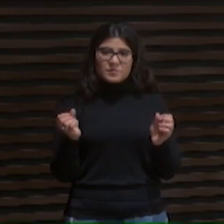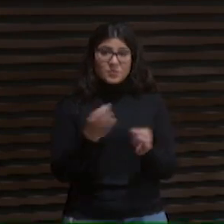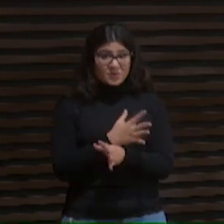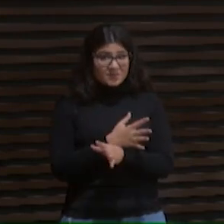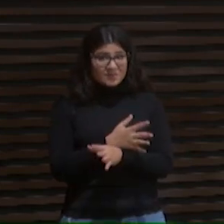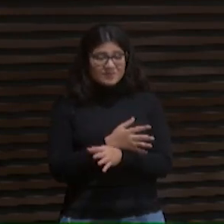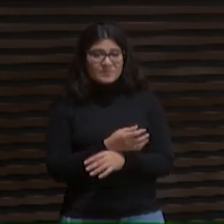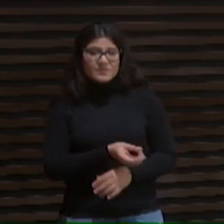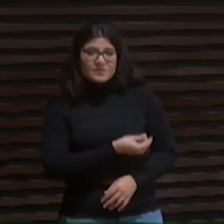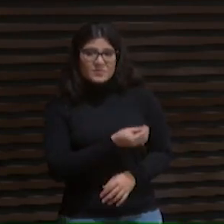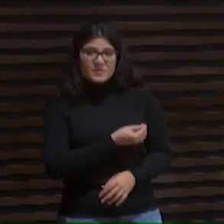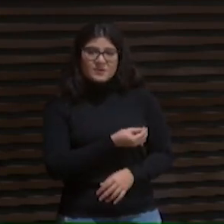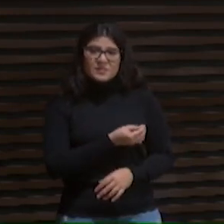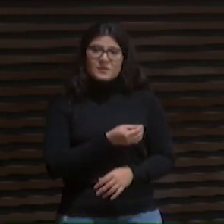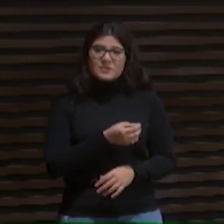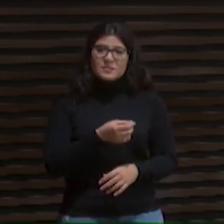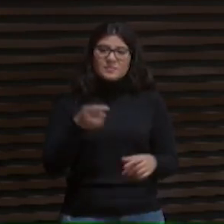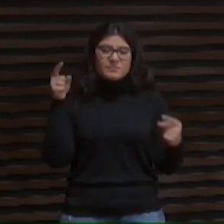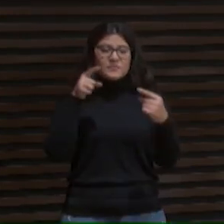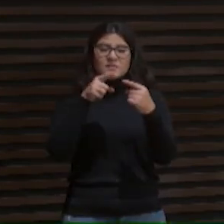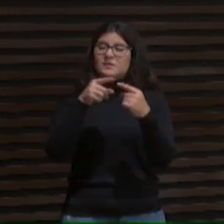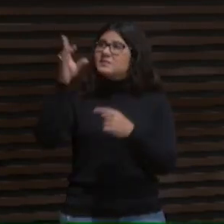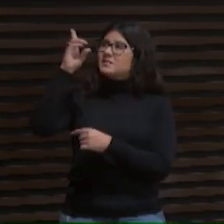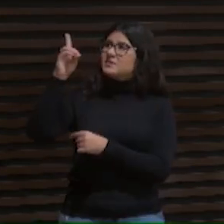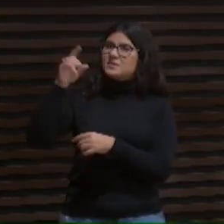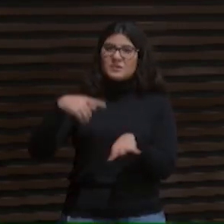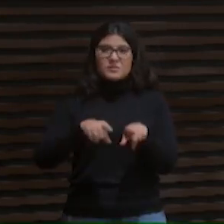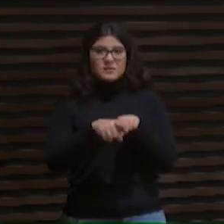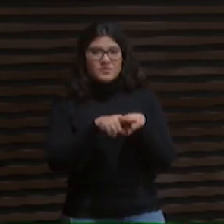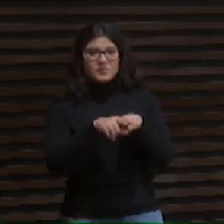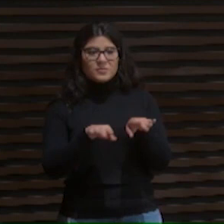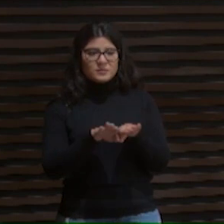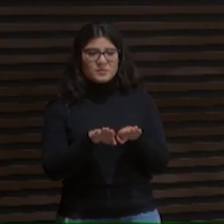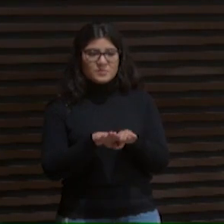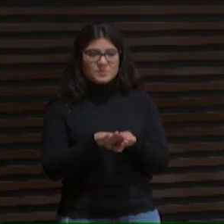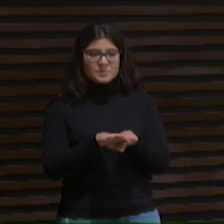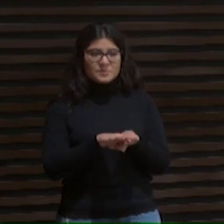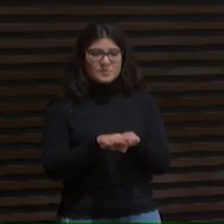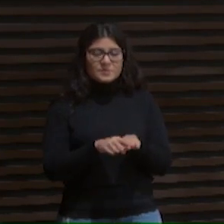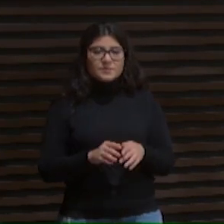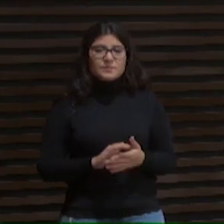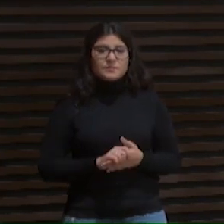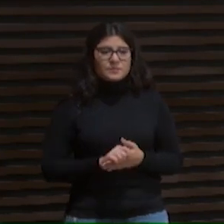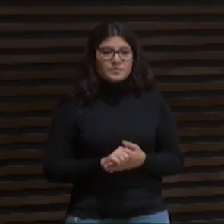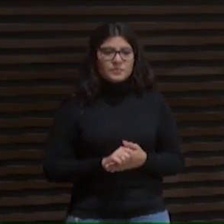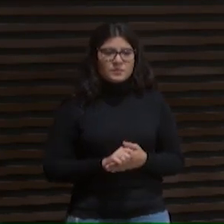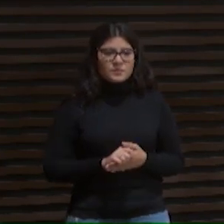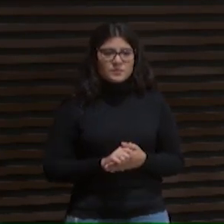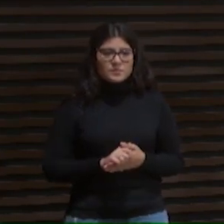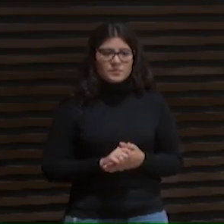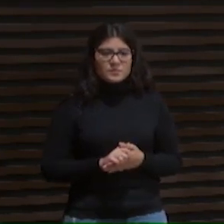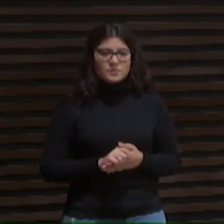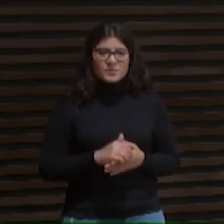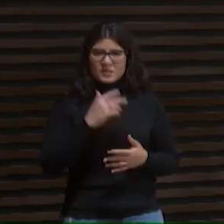próximo. Esse centro de gravidade que o ser humano acha que é si, que acha que o